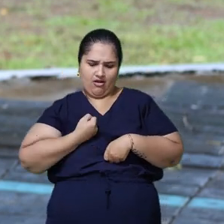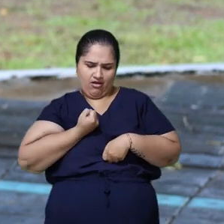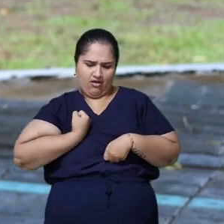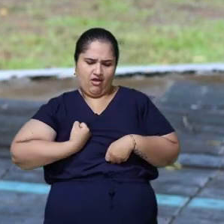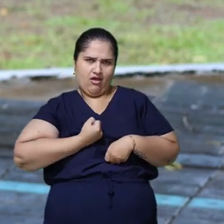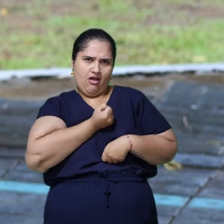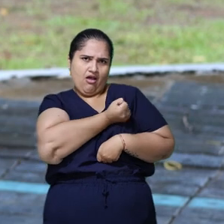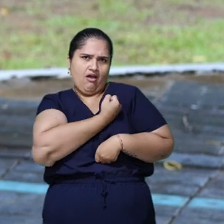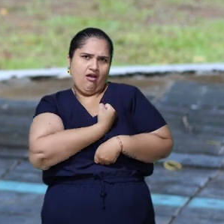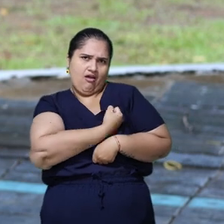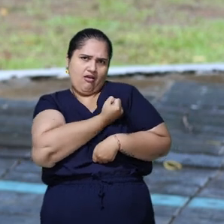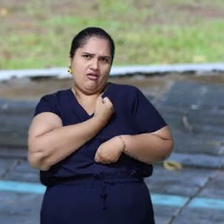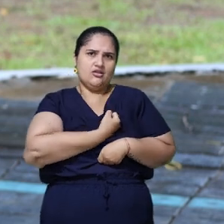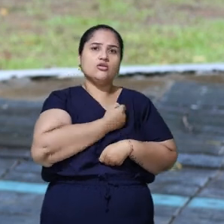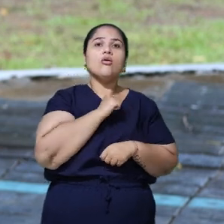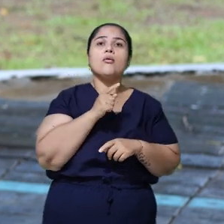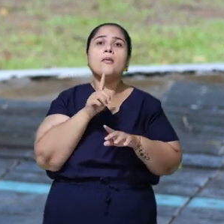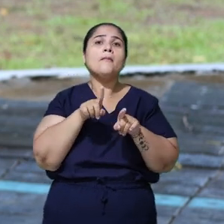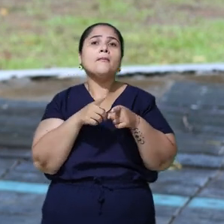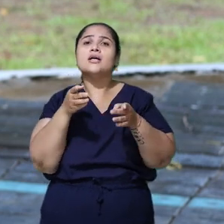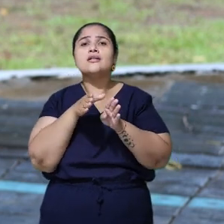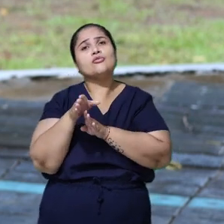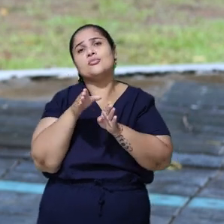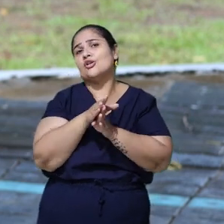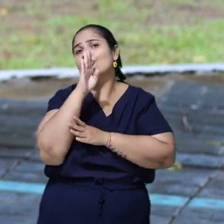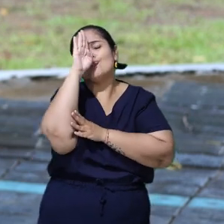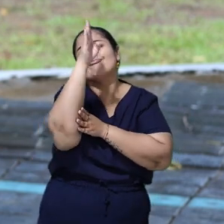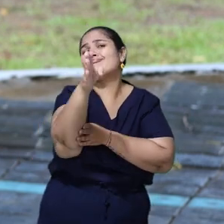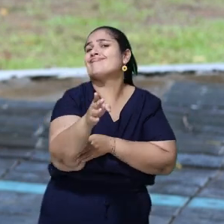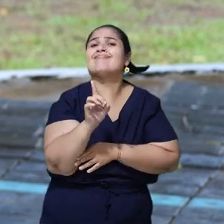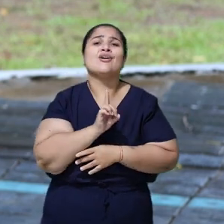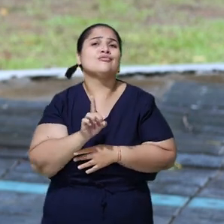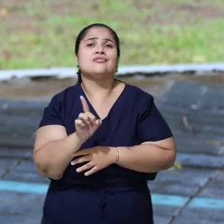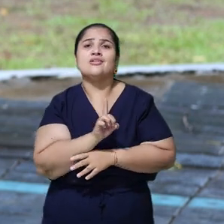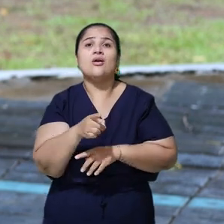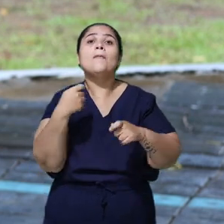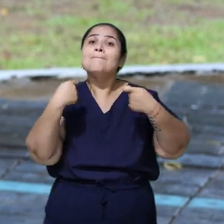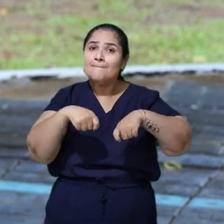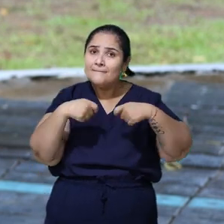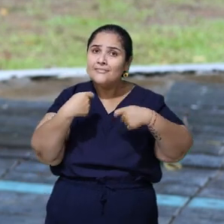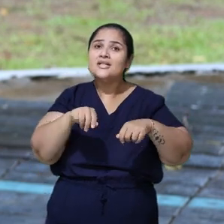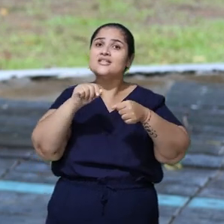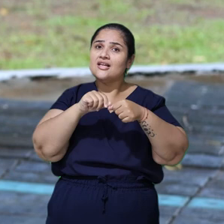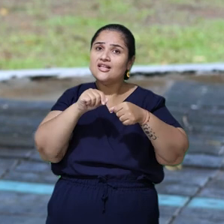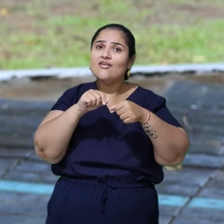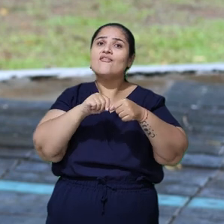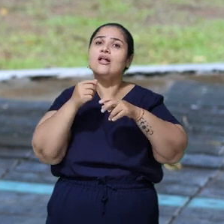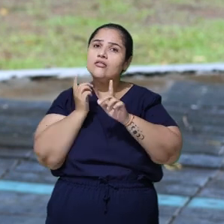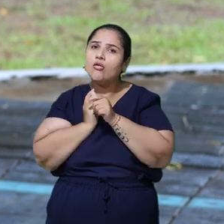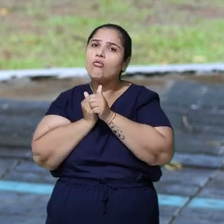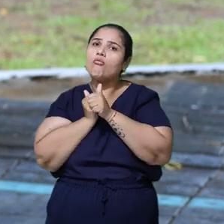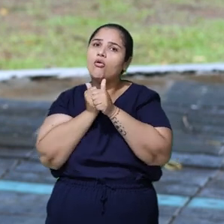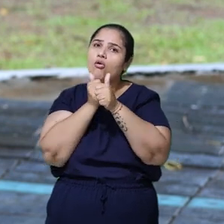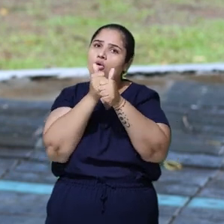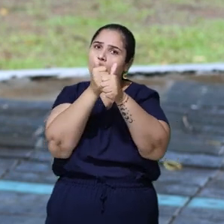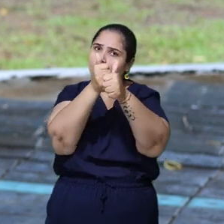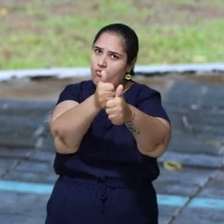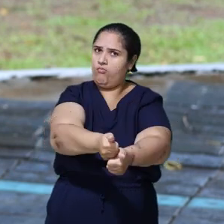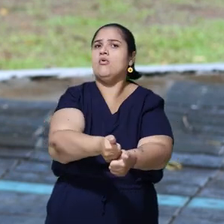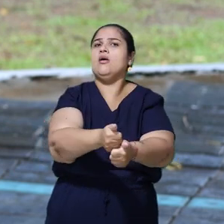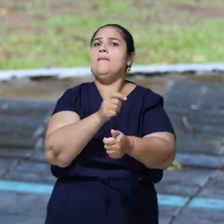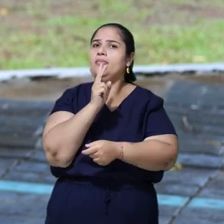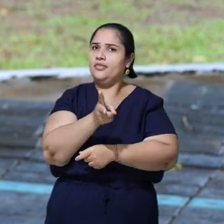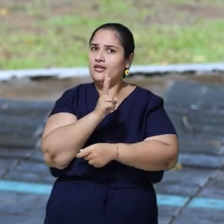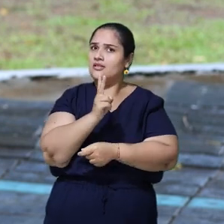me orientou o principal, que a gente precisa e necessita fazer um acompanhamento, né? Que é a prevenção, que é a tão